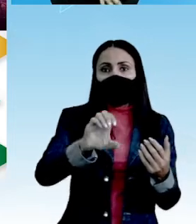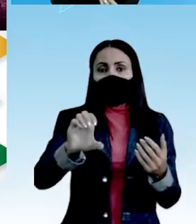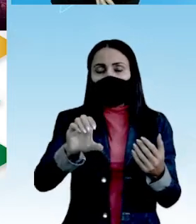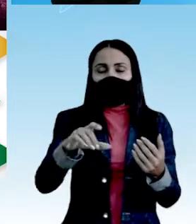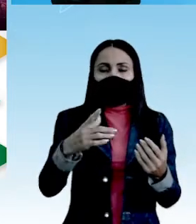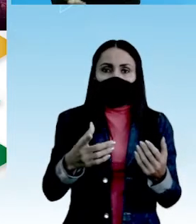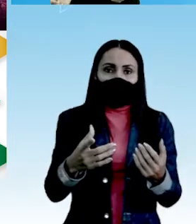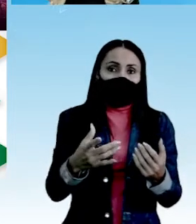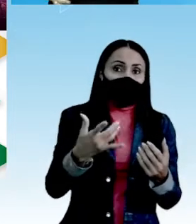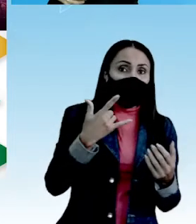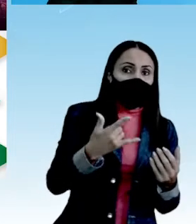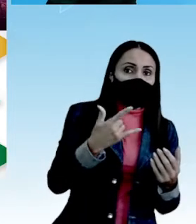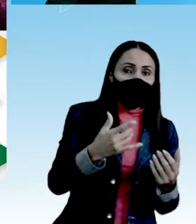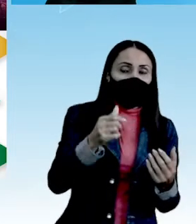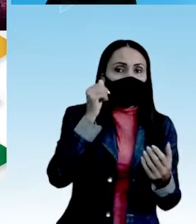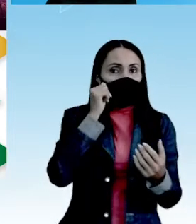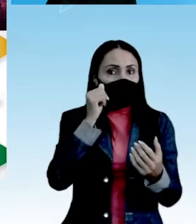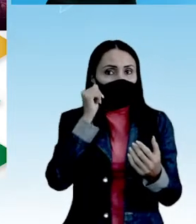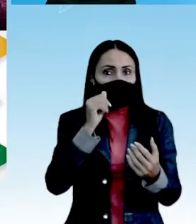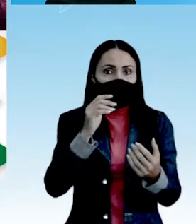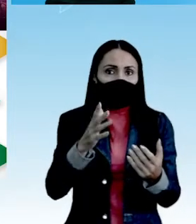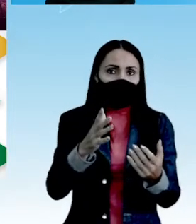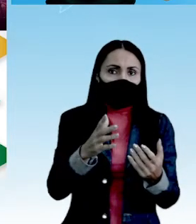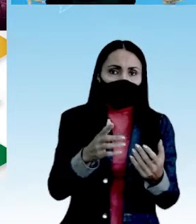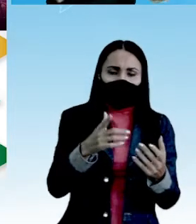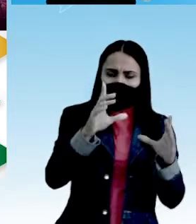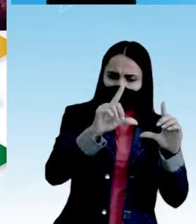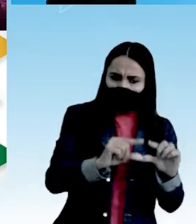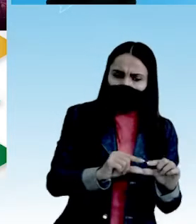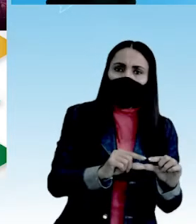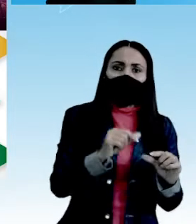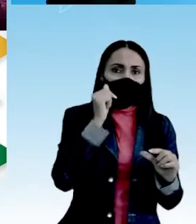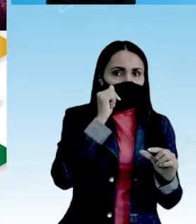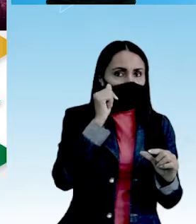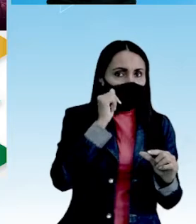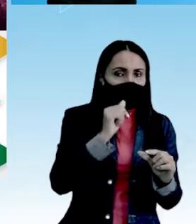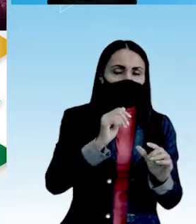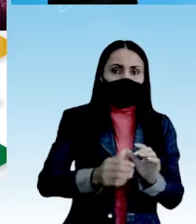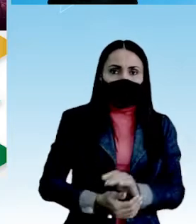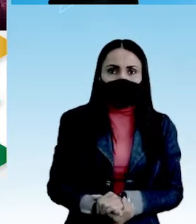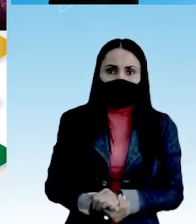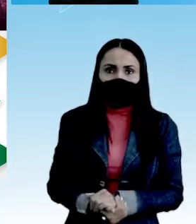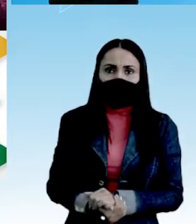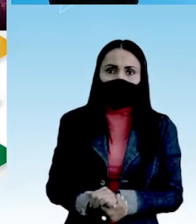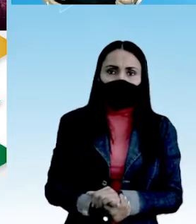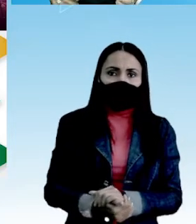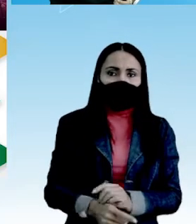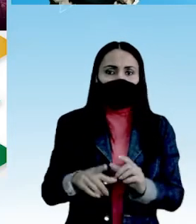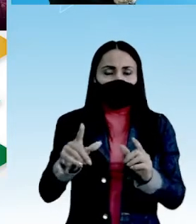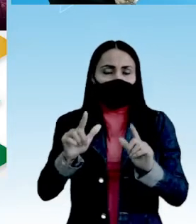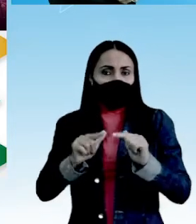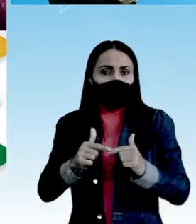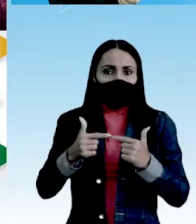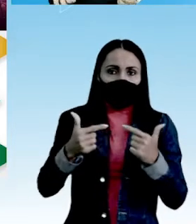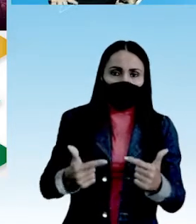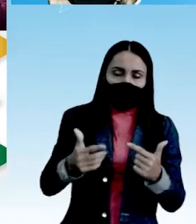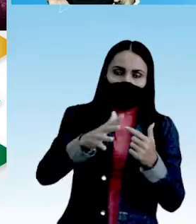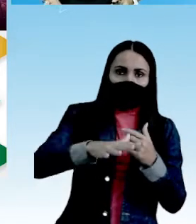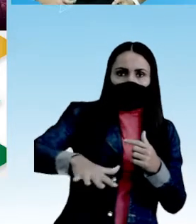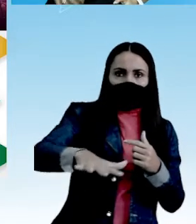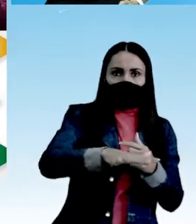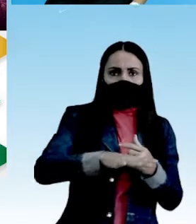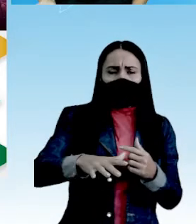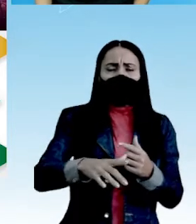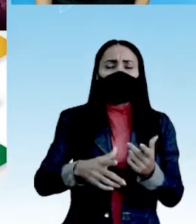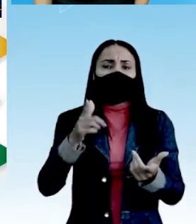no rock feminino. Então ela meio que também já foi tá lá batalhando pelo seu espaço e ela ganhou bastante